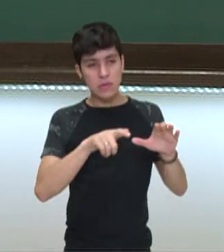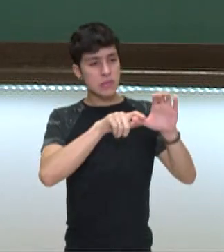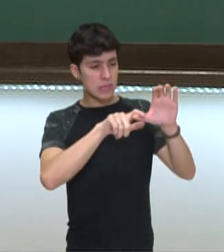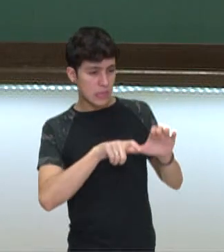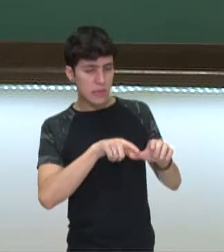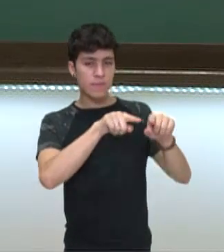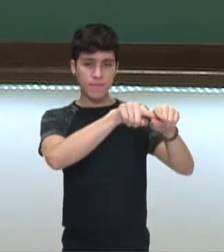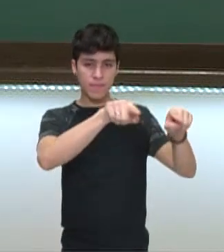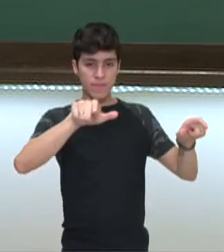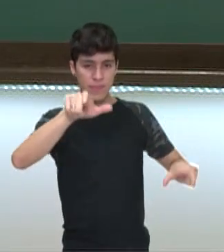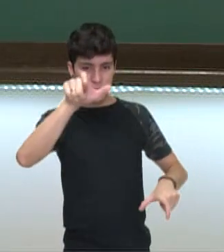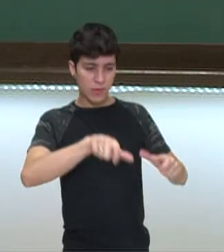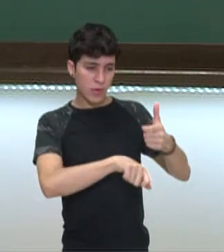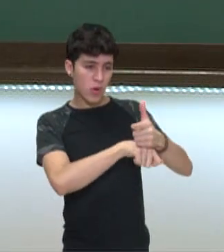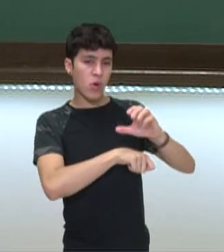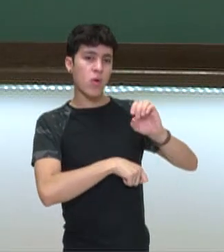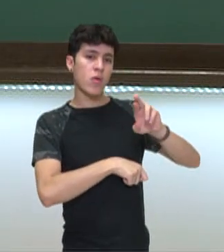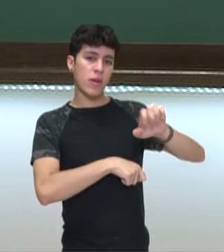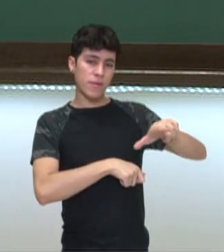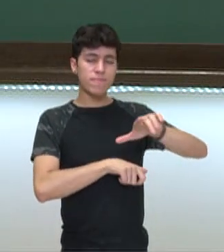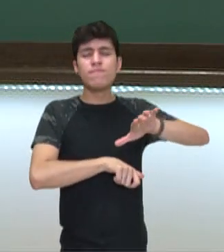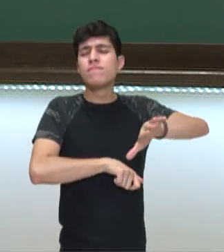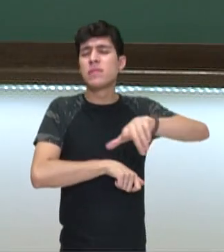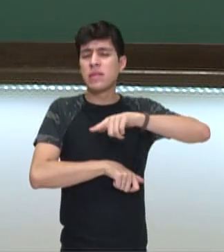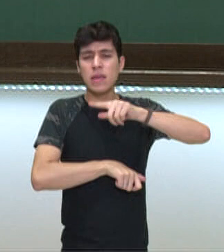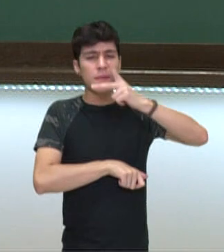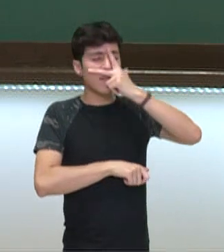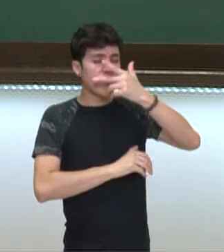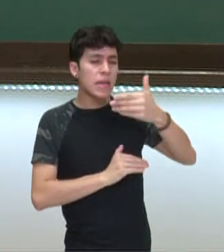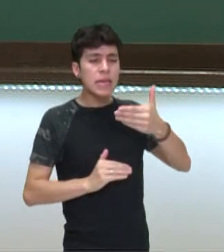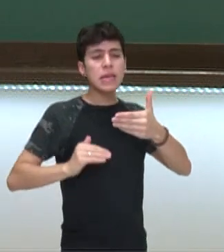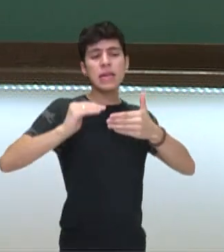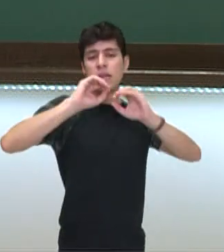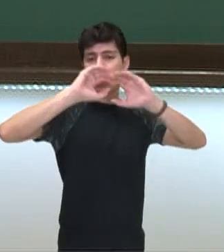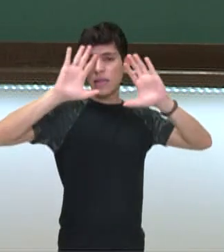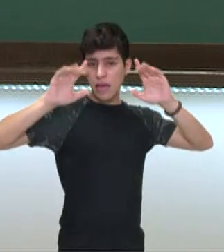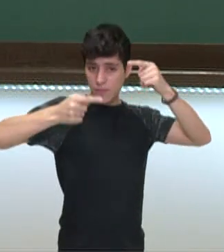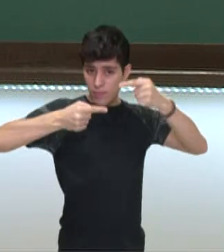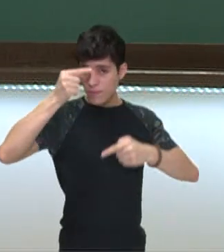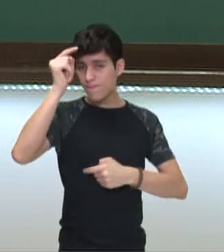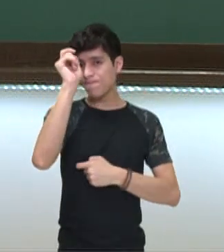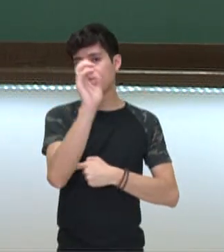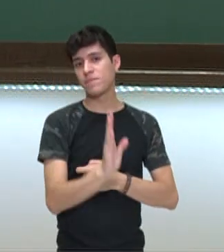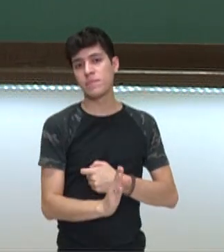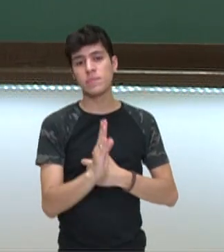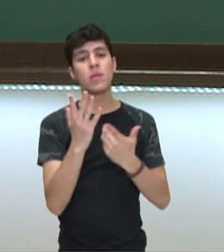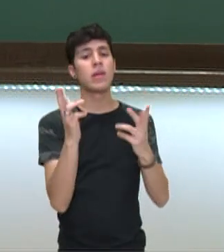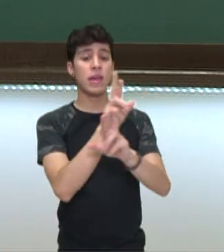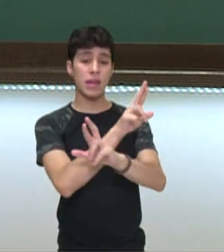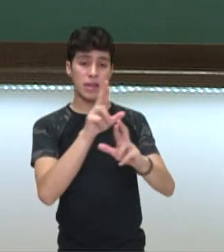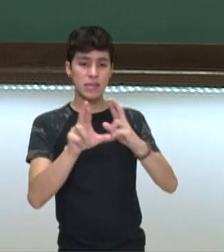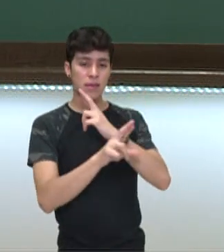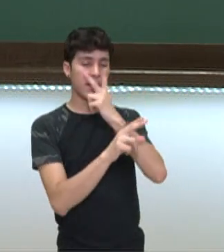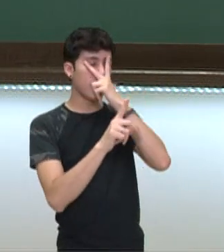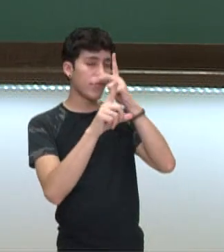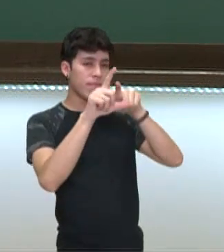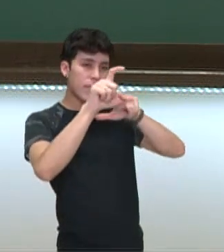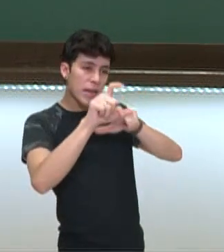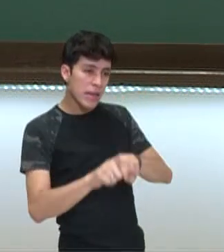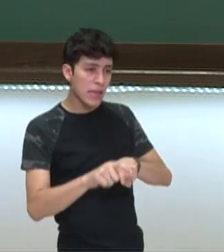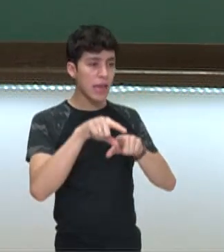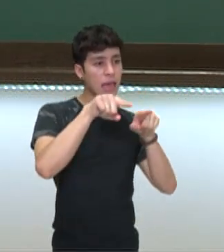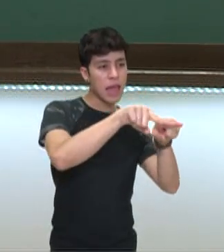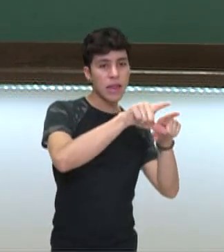dos coronéis. Tá? Então, você tem toda uma hierarquia muito clara na política brasileira em uma relação de dependência um